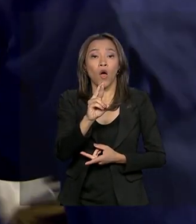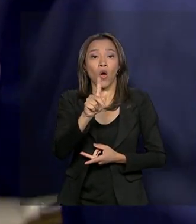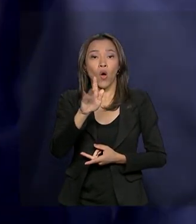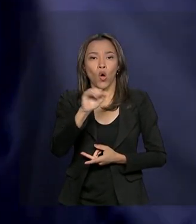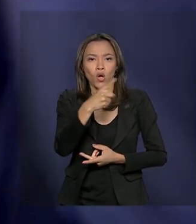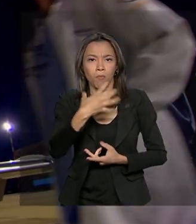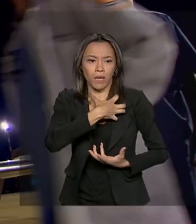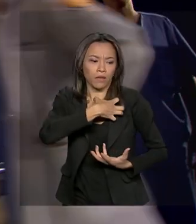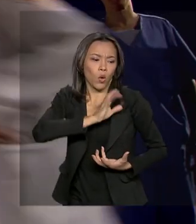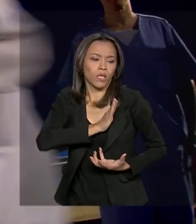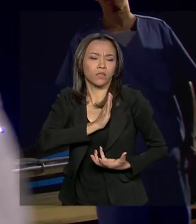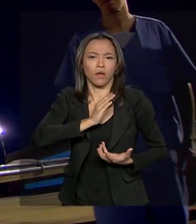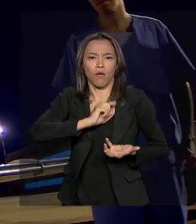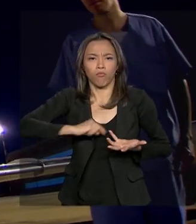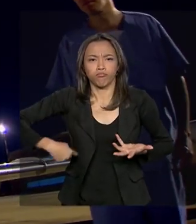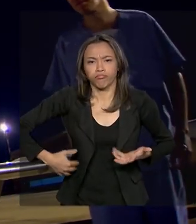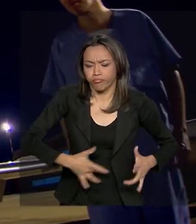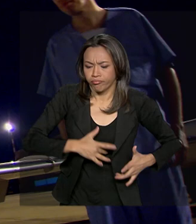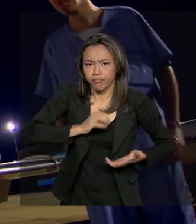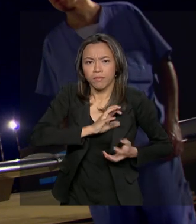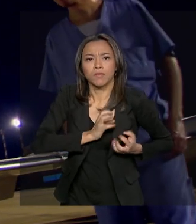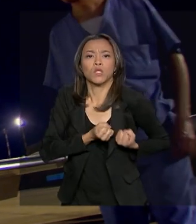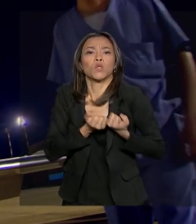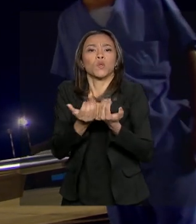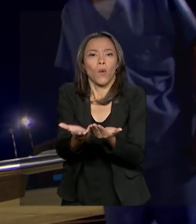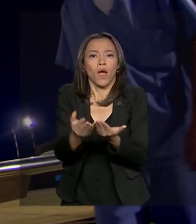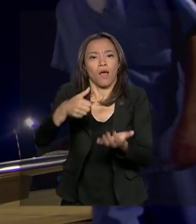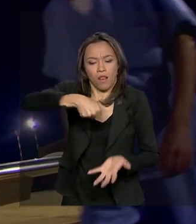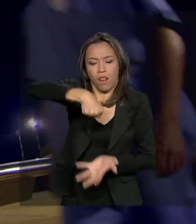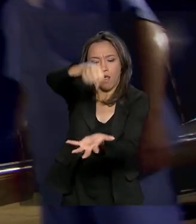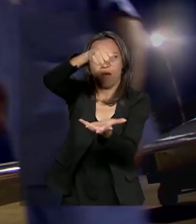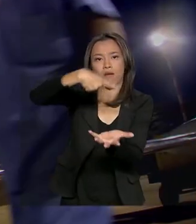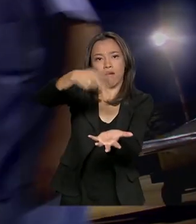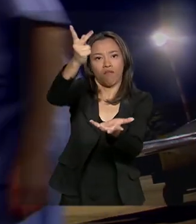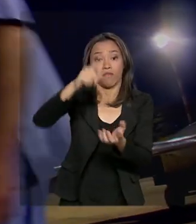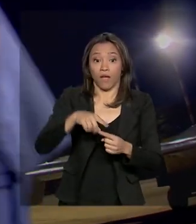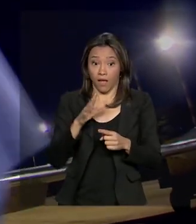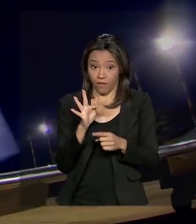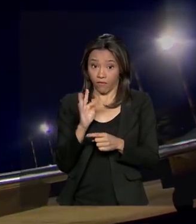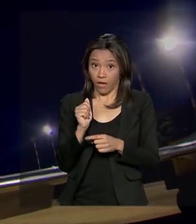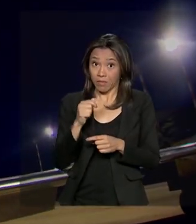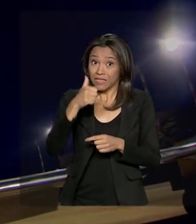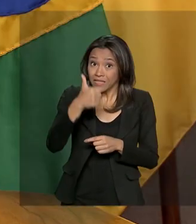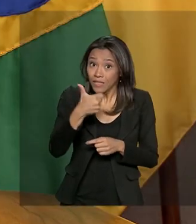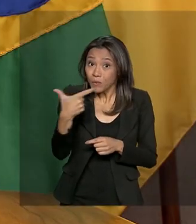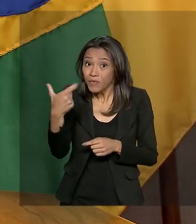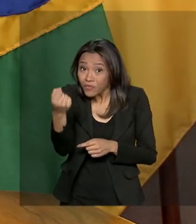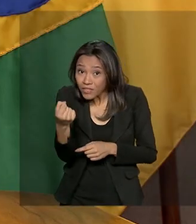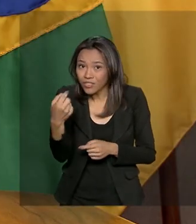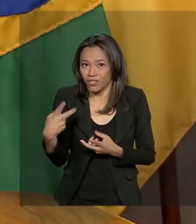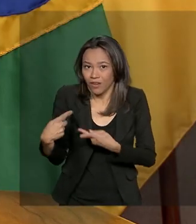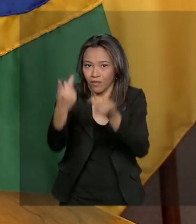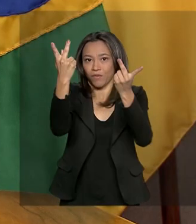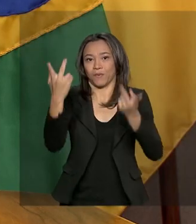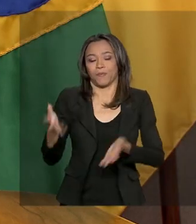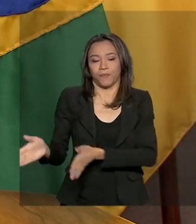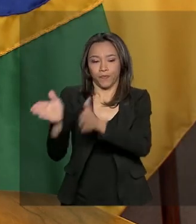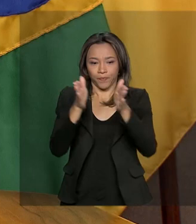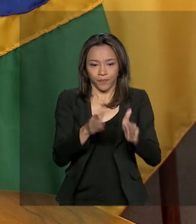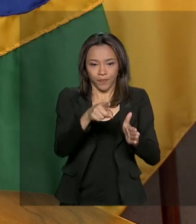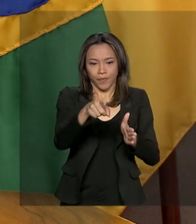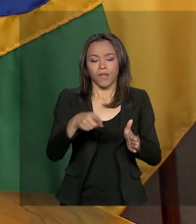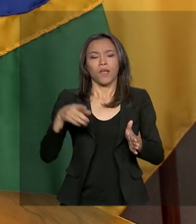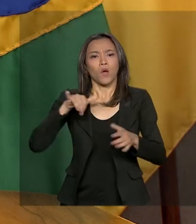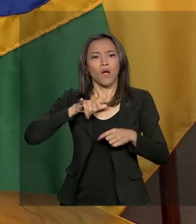transplante. Em 2019, a FAB transportou mais de 120 órgãos. A Força Aérea leva